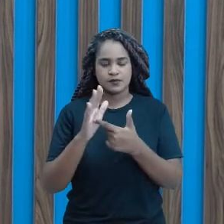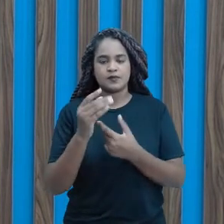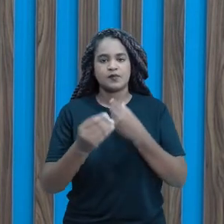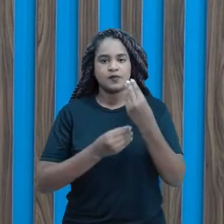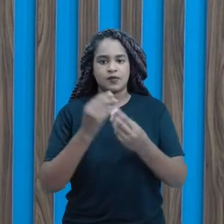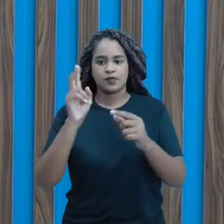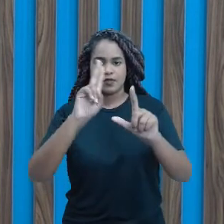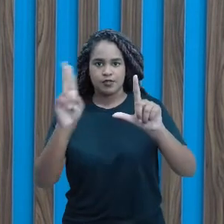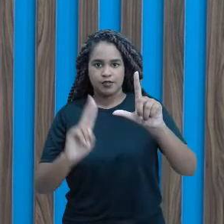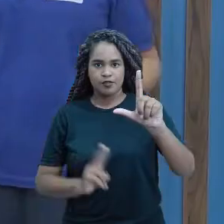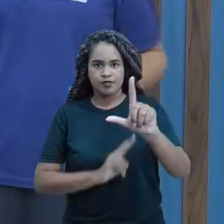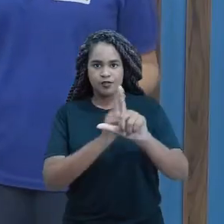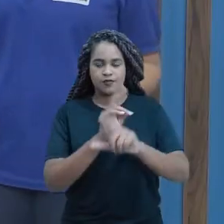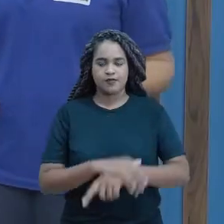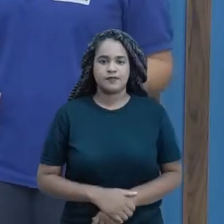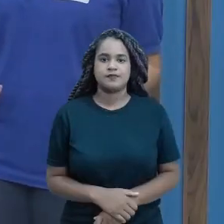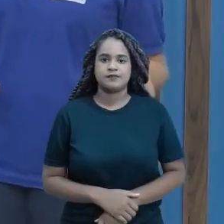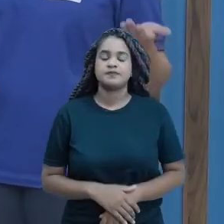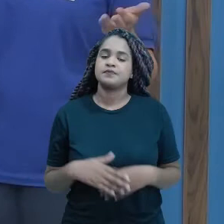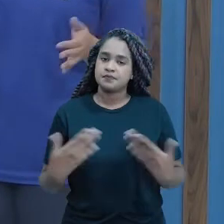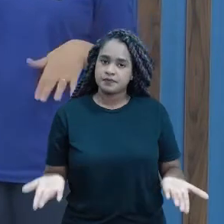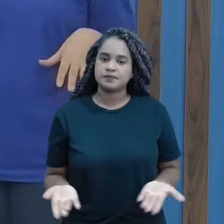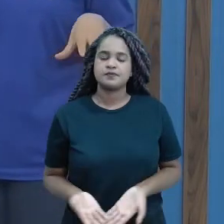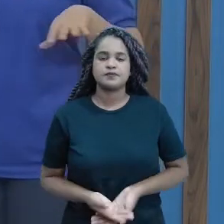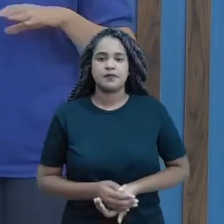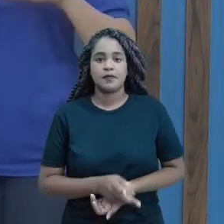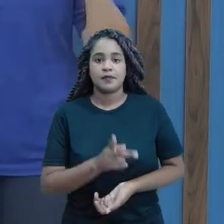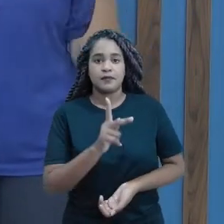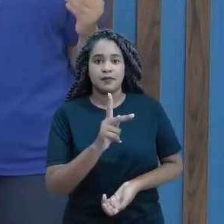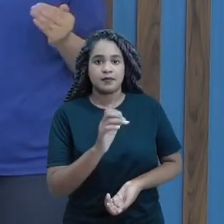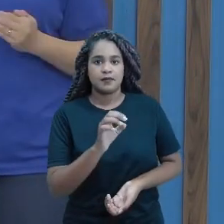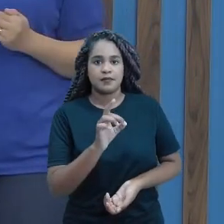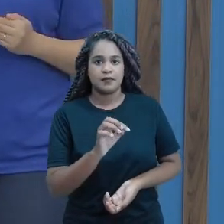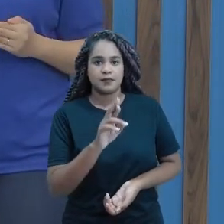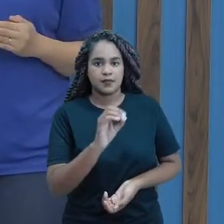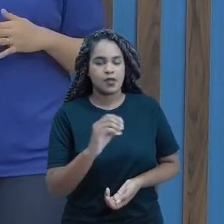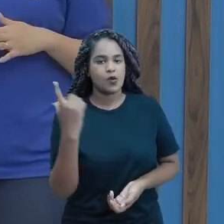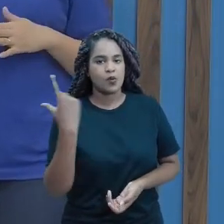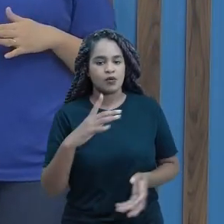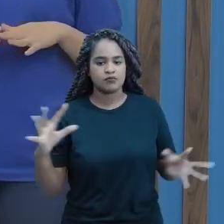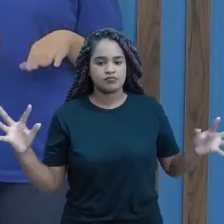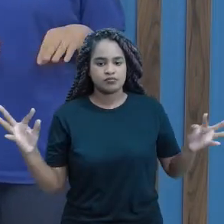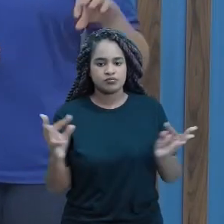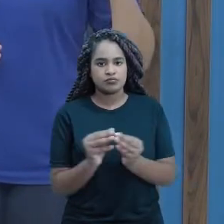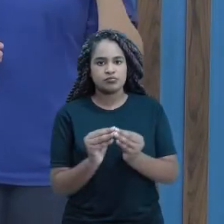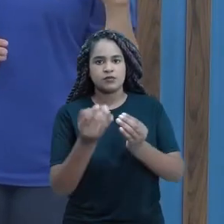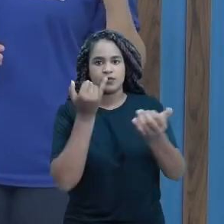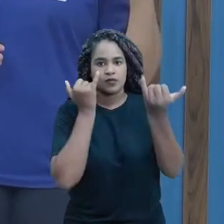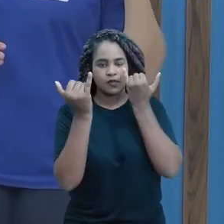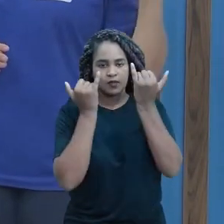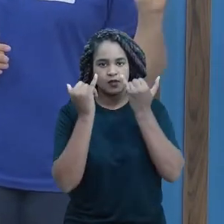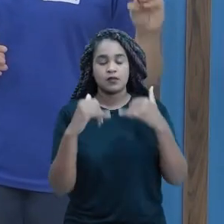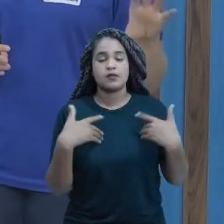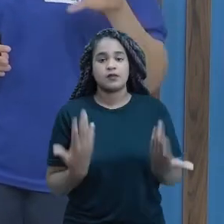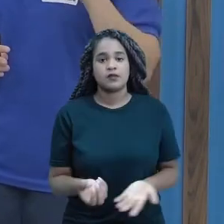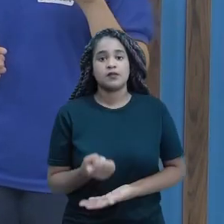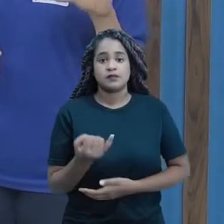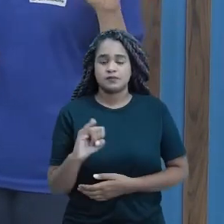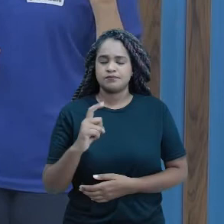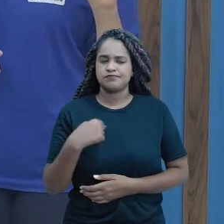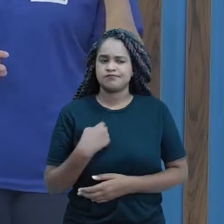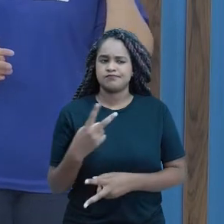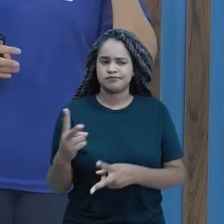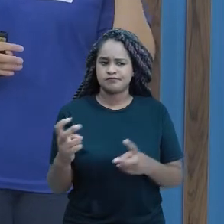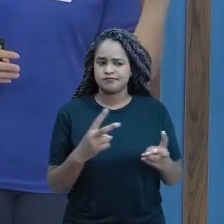são chamados. Bom, gente, o professor Pedro aí conseguiu fazer um compilado das informações, né? A gente percebeu que se a gente parar